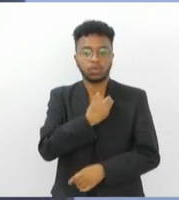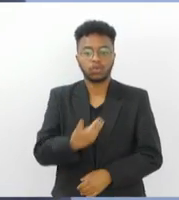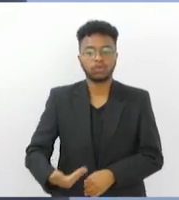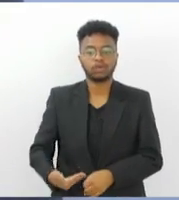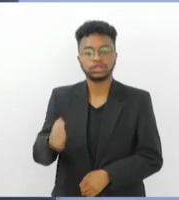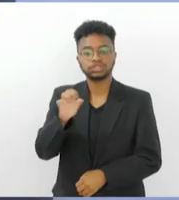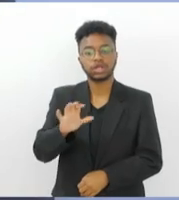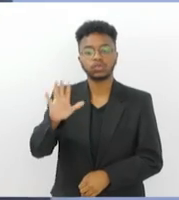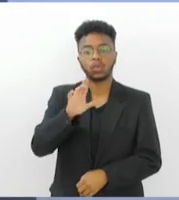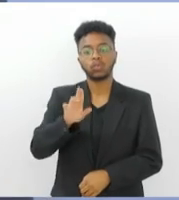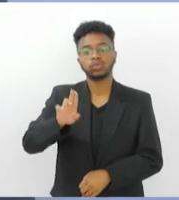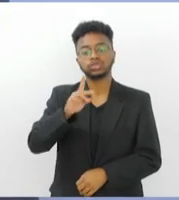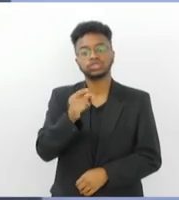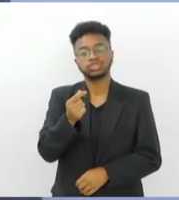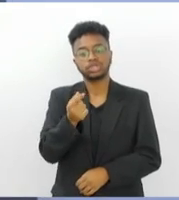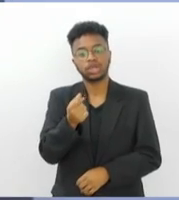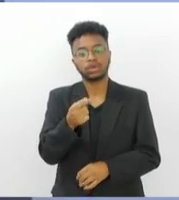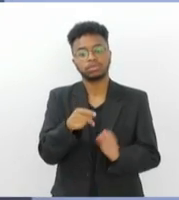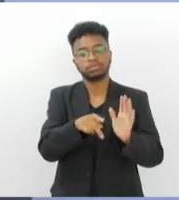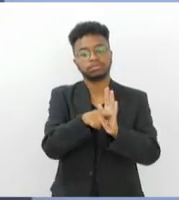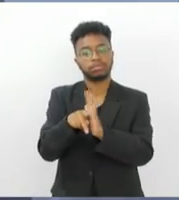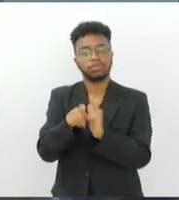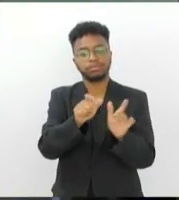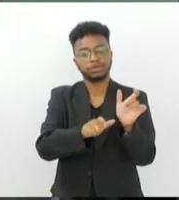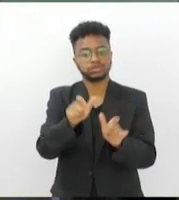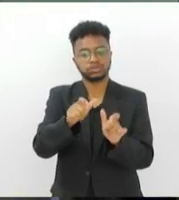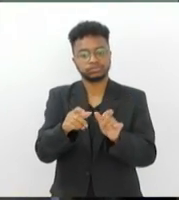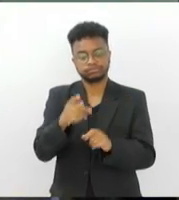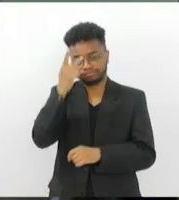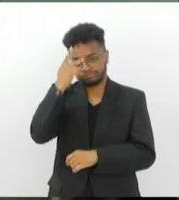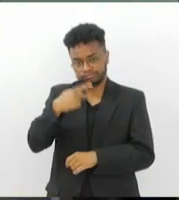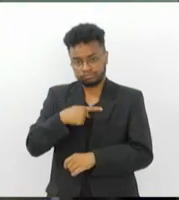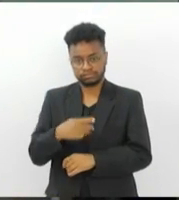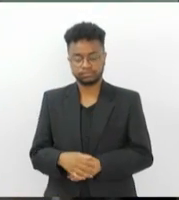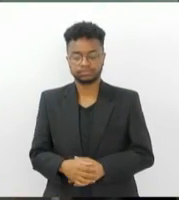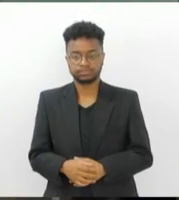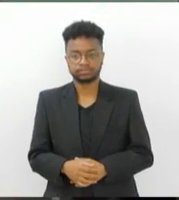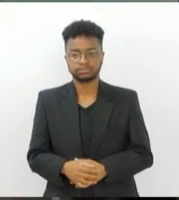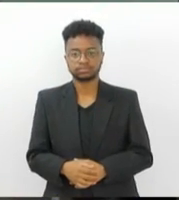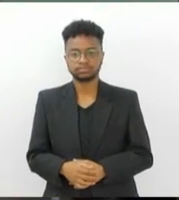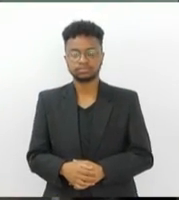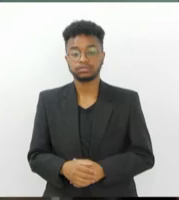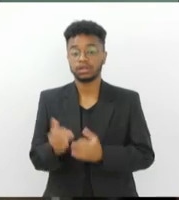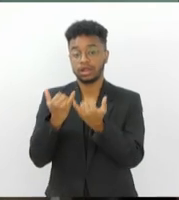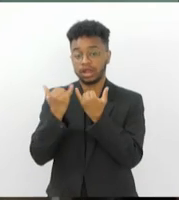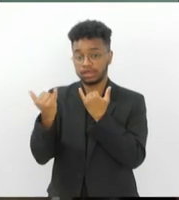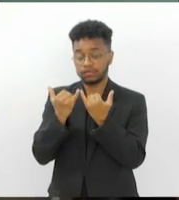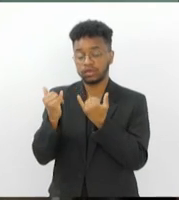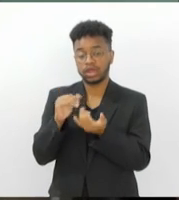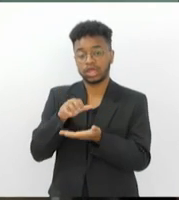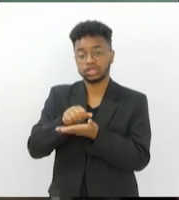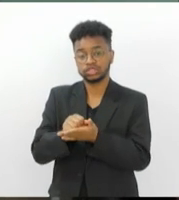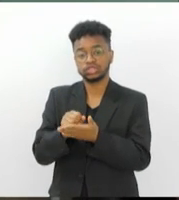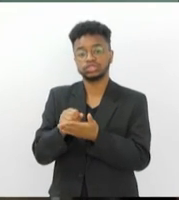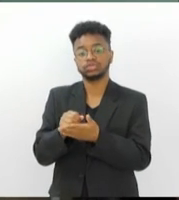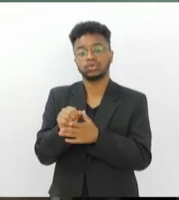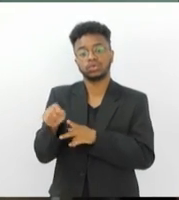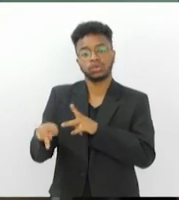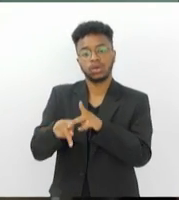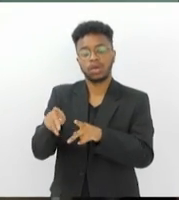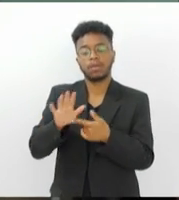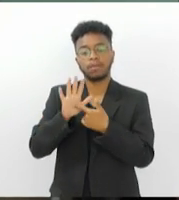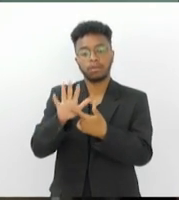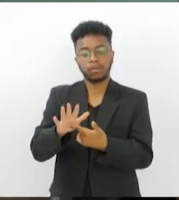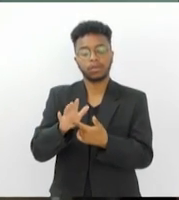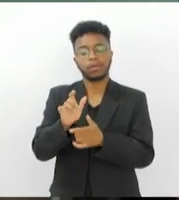usar o dinheiro das pessoas em benefício próprio dados do Registro Civil mostram que os brasileiros têm